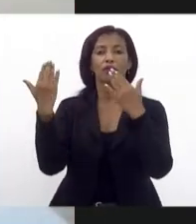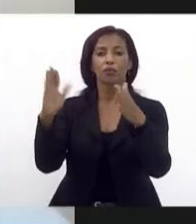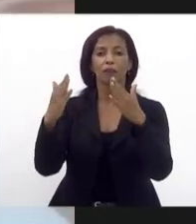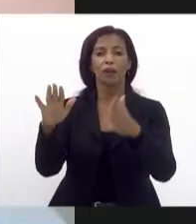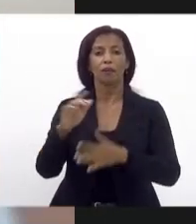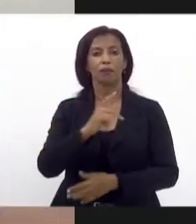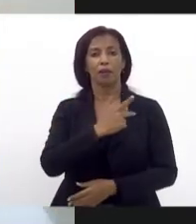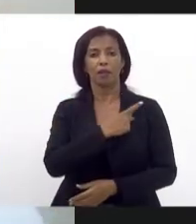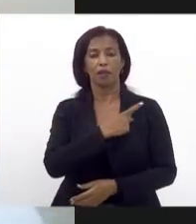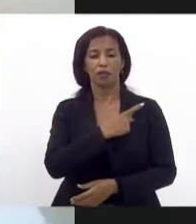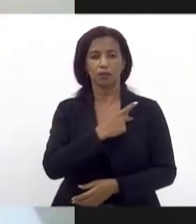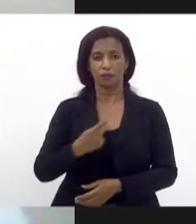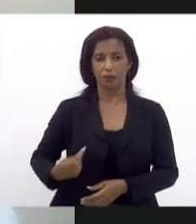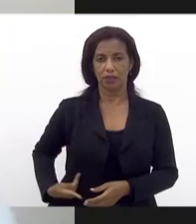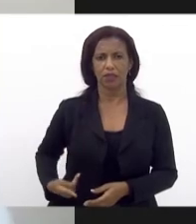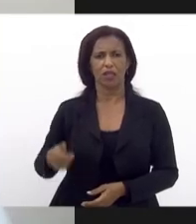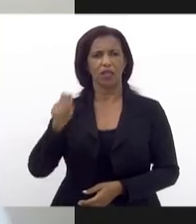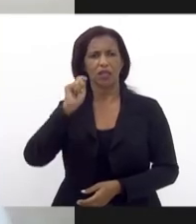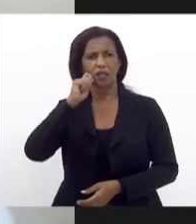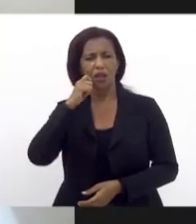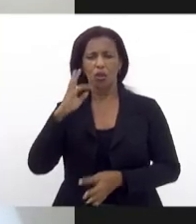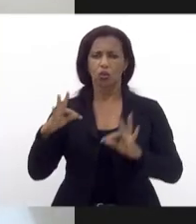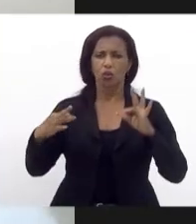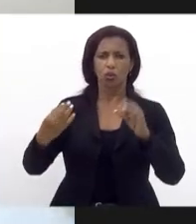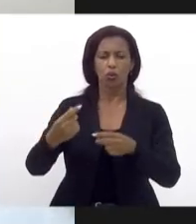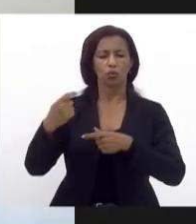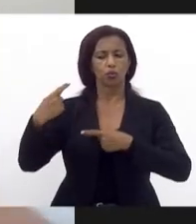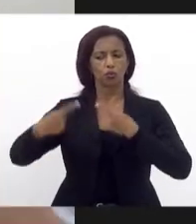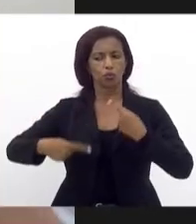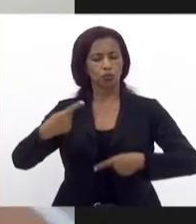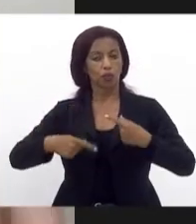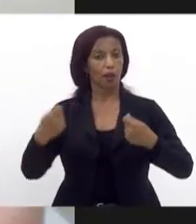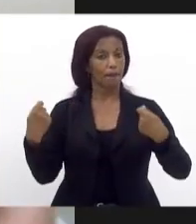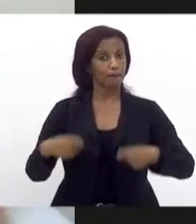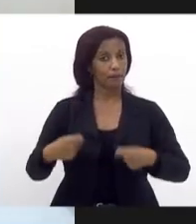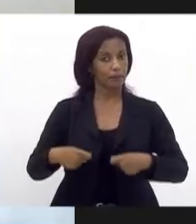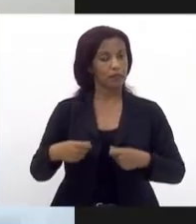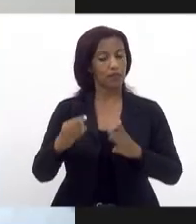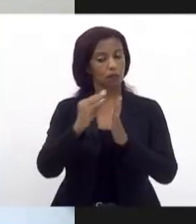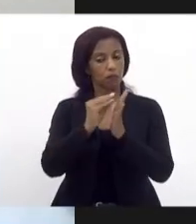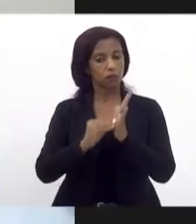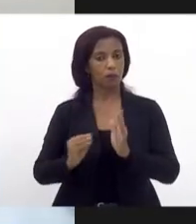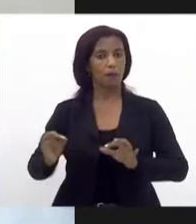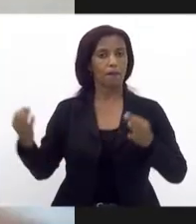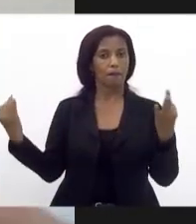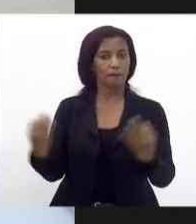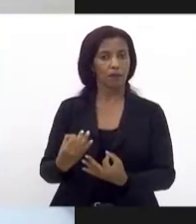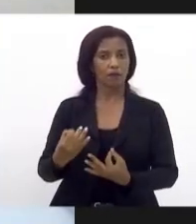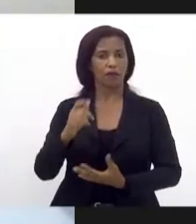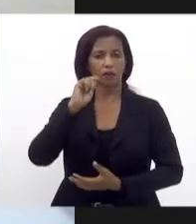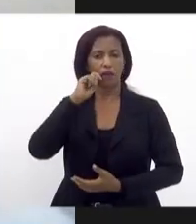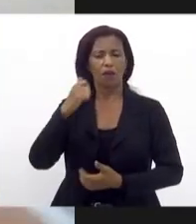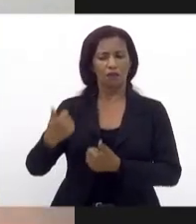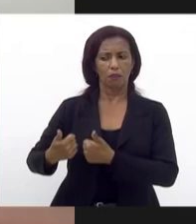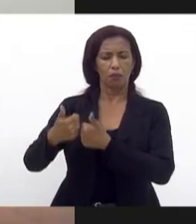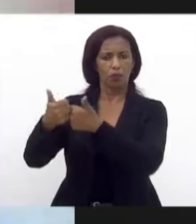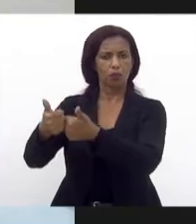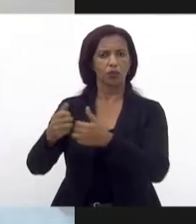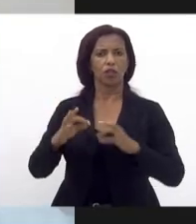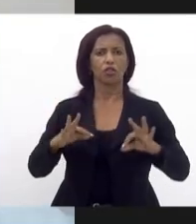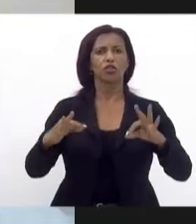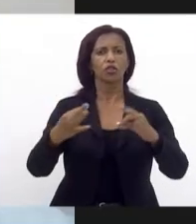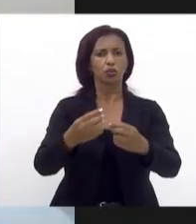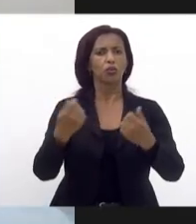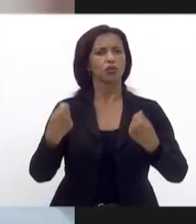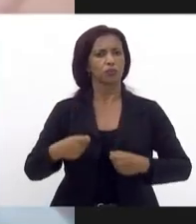André, Eduardo, de estar participando, todos os políticos. Agora, tem que ter algo contundente. O que o Eduardo fez é muito positivo. Acho que todo mundo tem